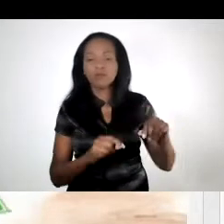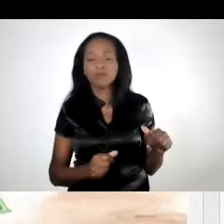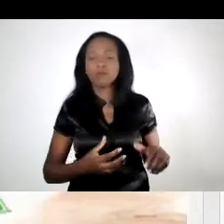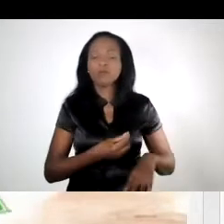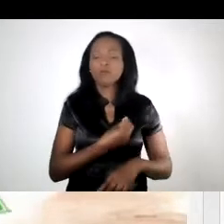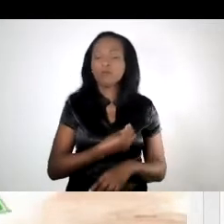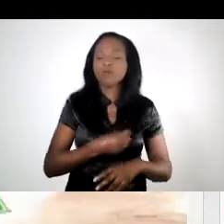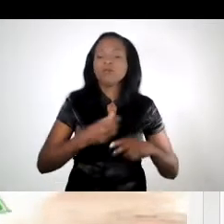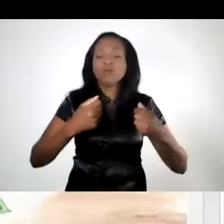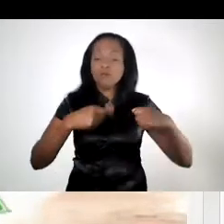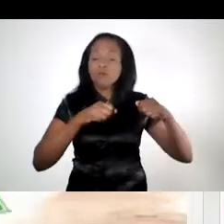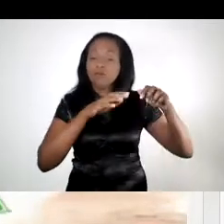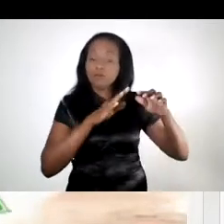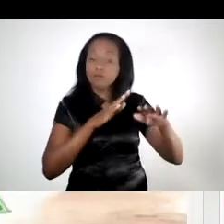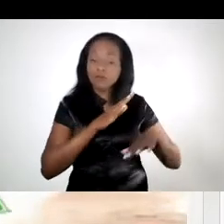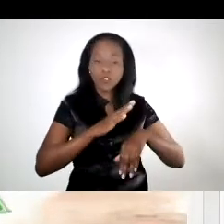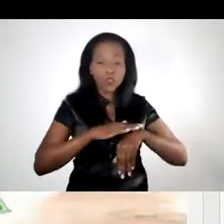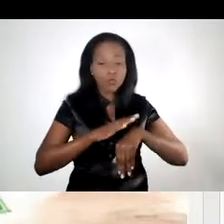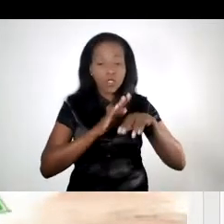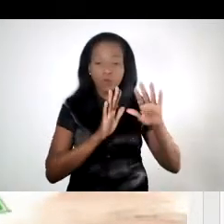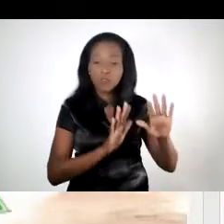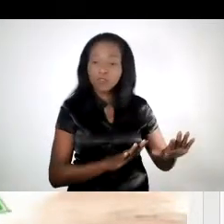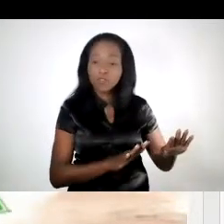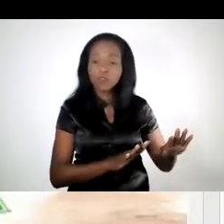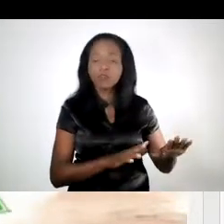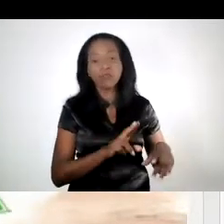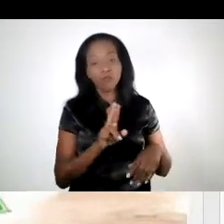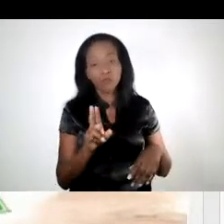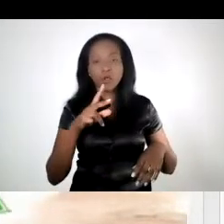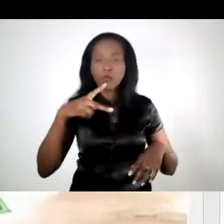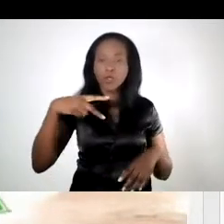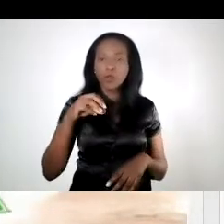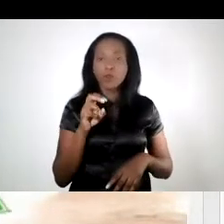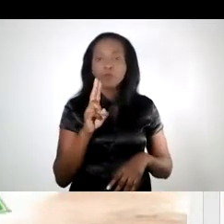de descanso. É isso que nós chamamos de pousio.